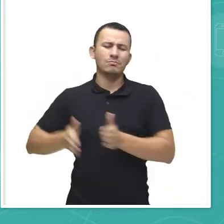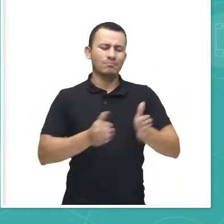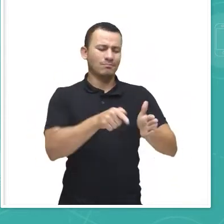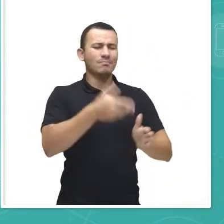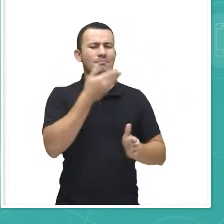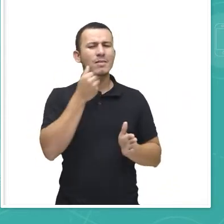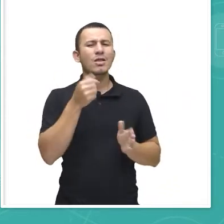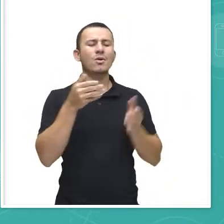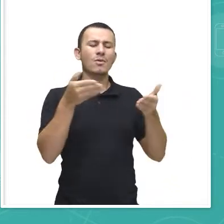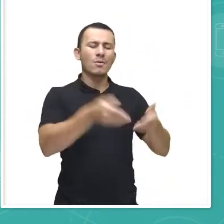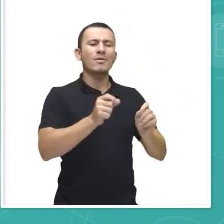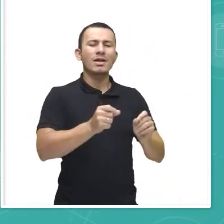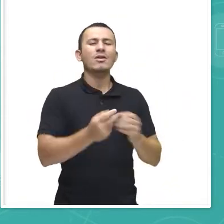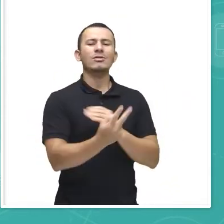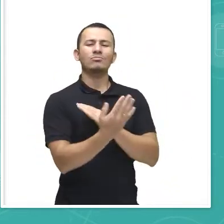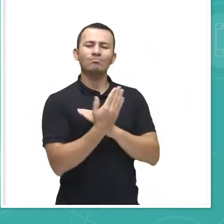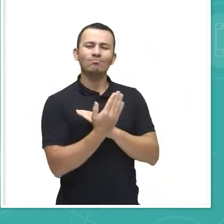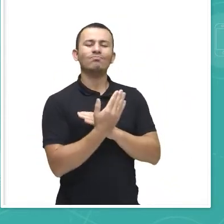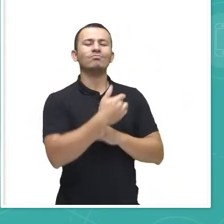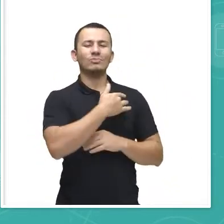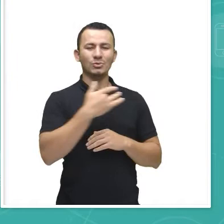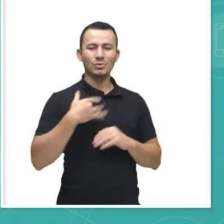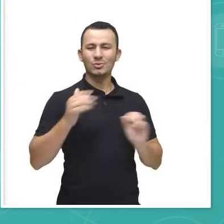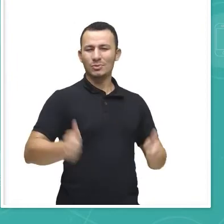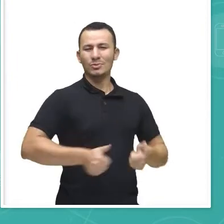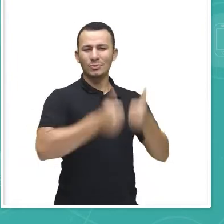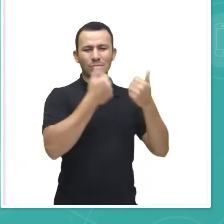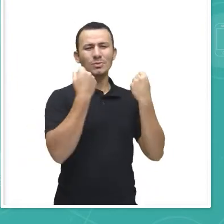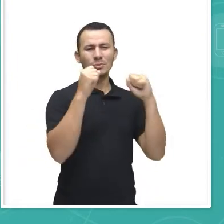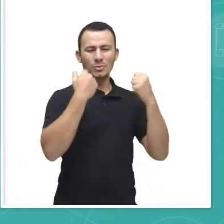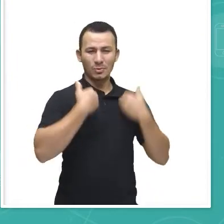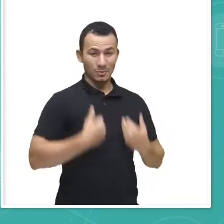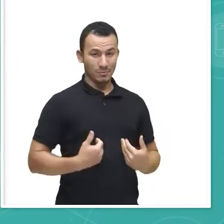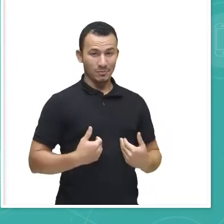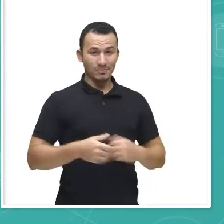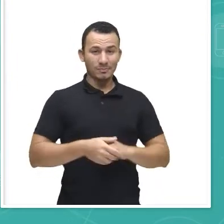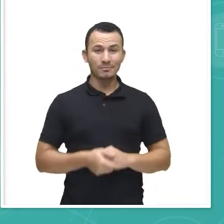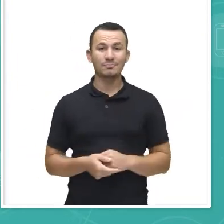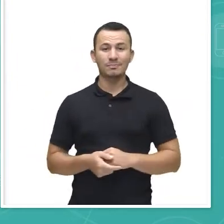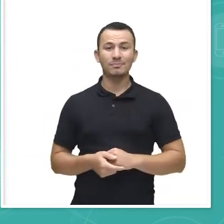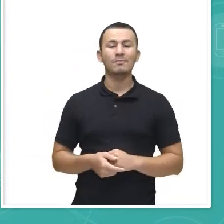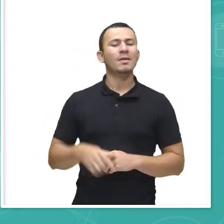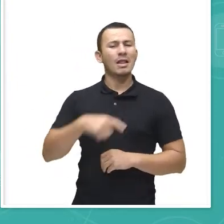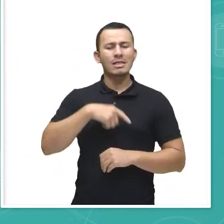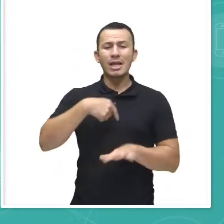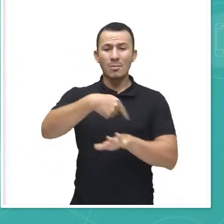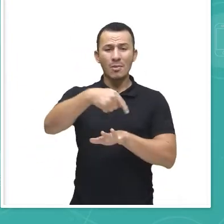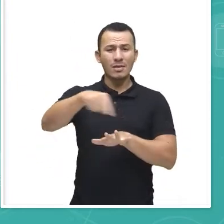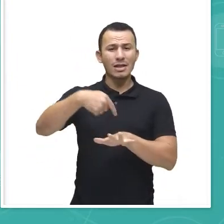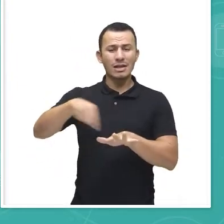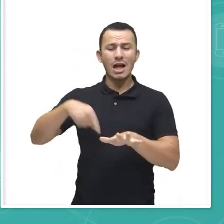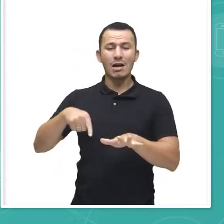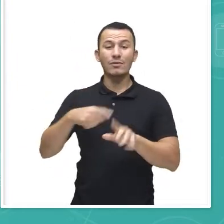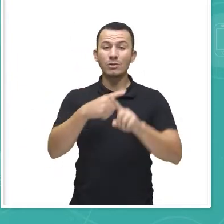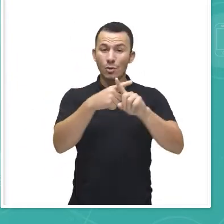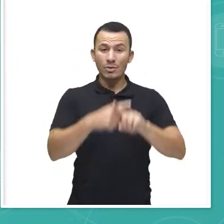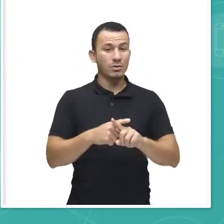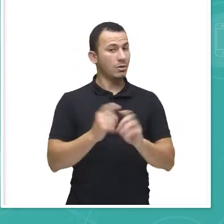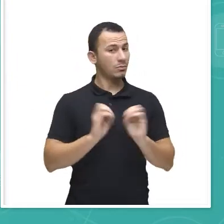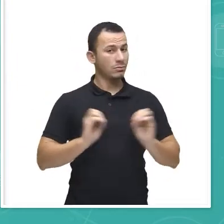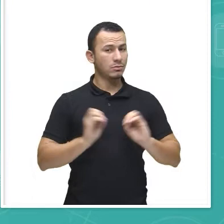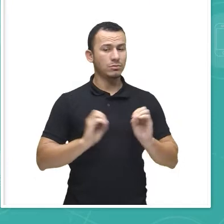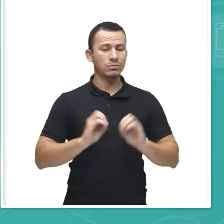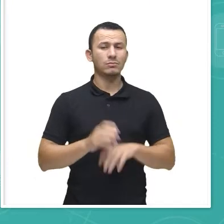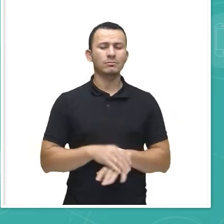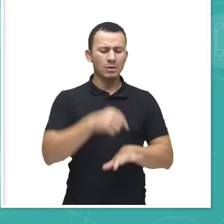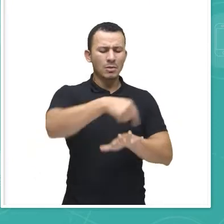para obter os benefícios dela. Então, para isso, existem várias modalidades não competitivas, cada